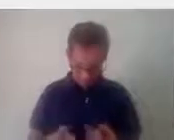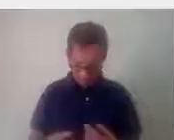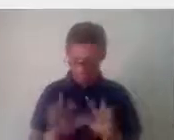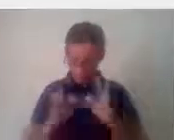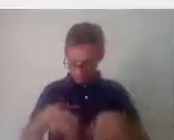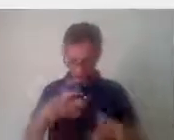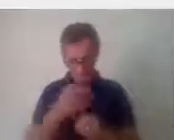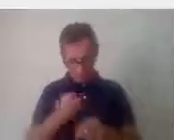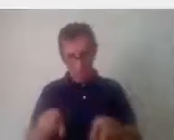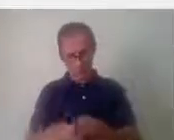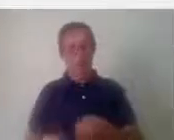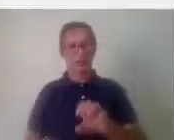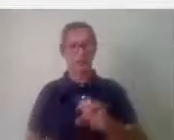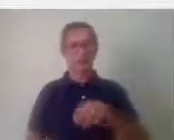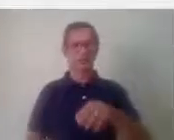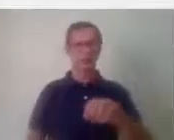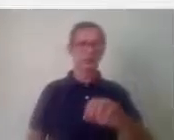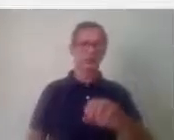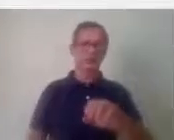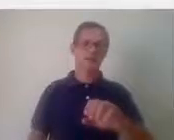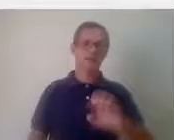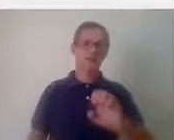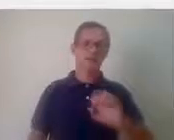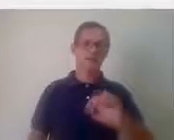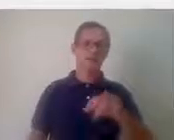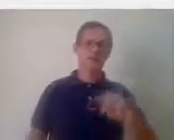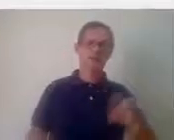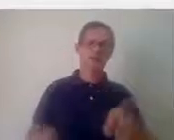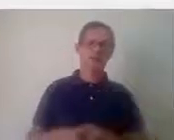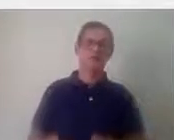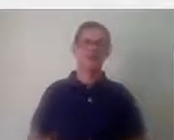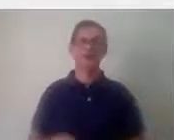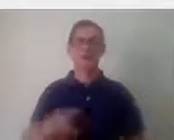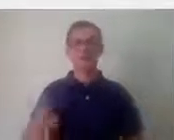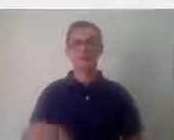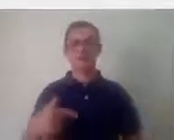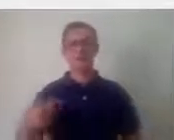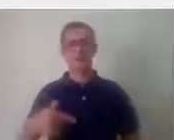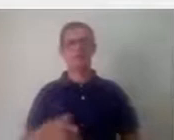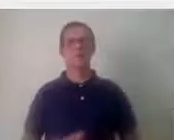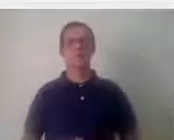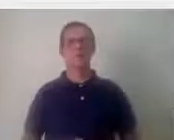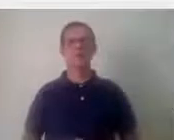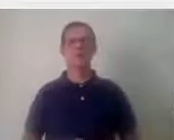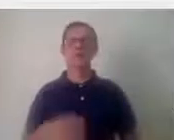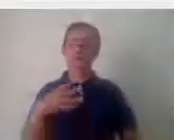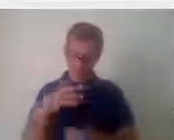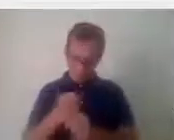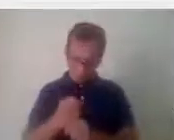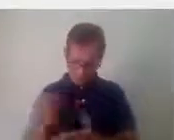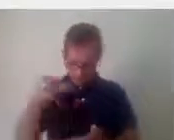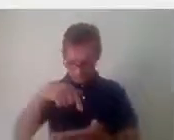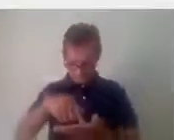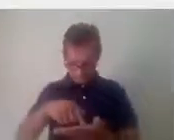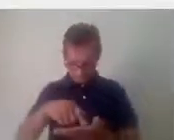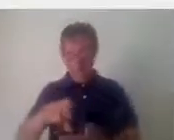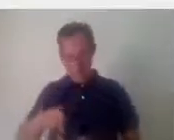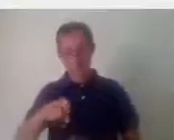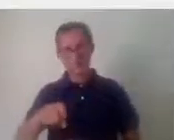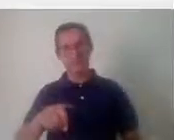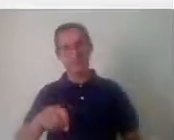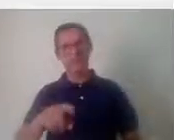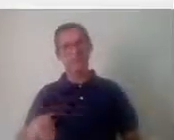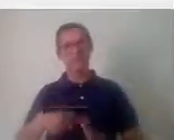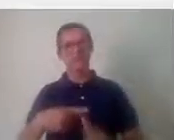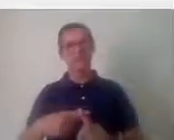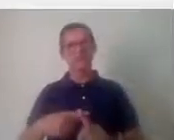a gente calcula a essiana. A essiana ela é dada pela derivada de segunda ordem, calculada no ponto em relação a x,